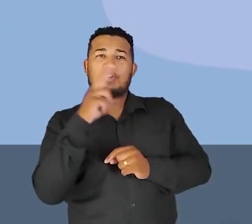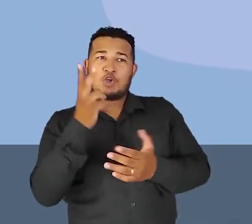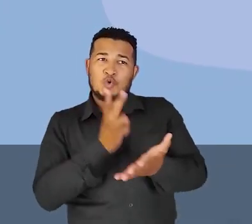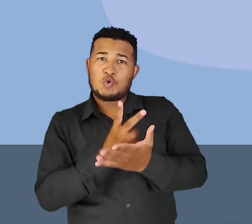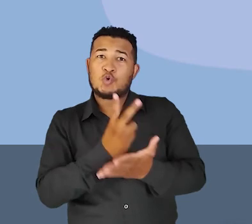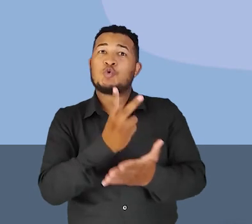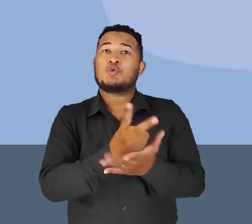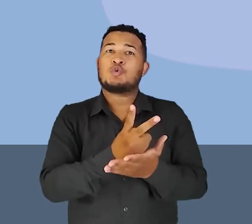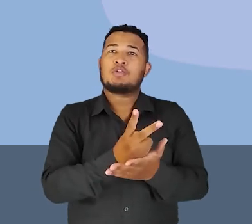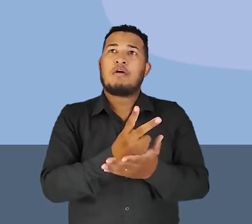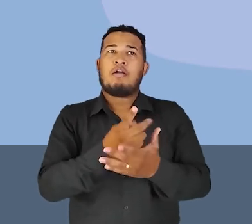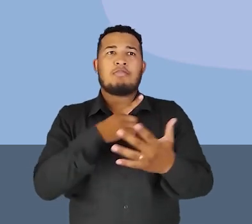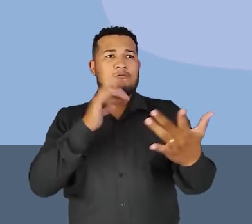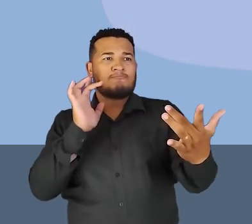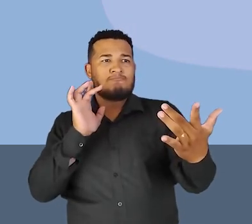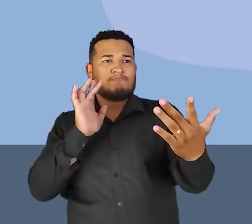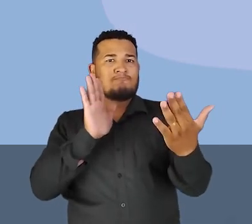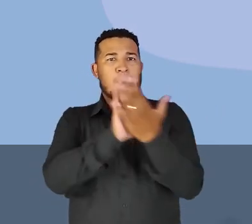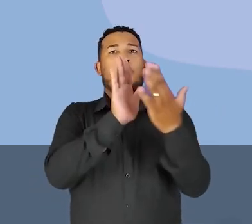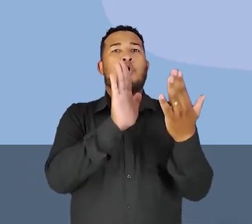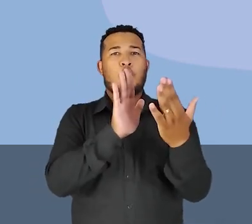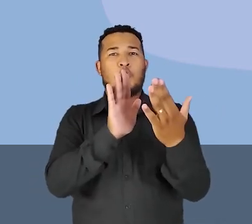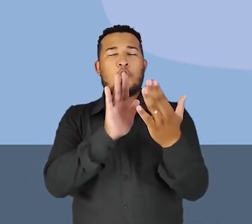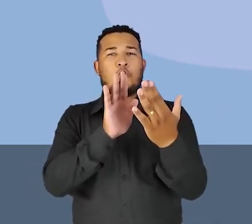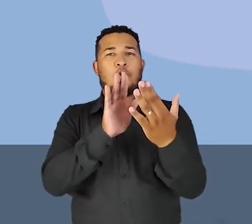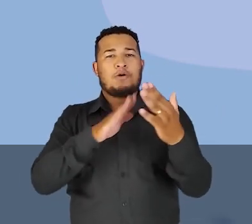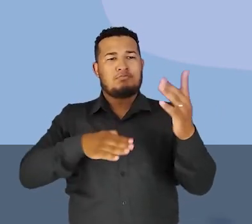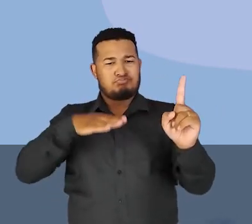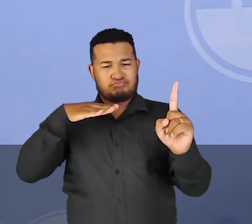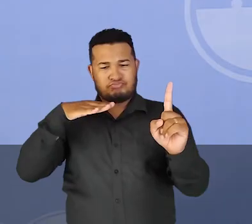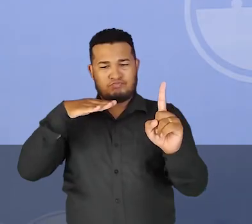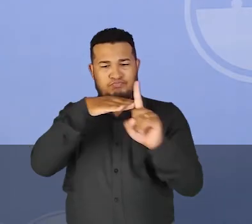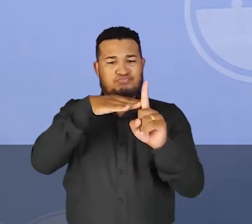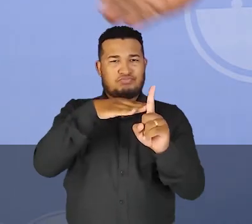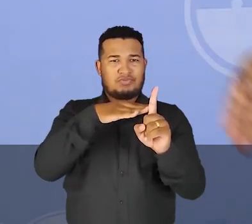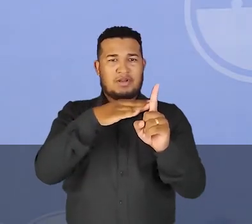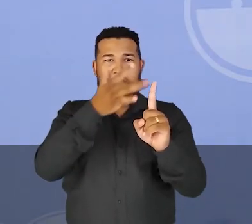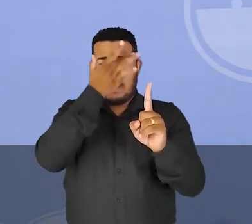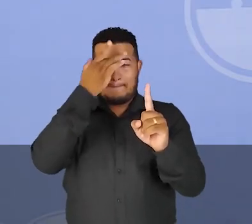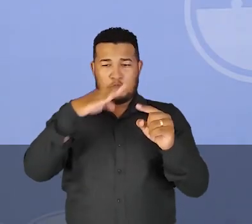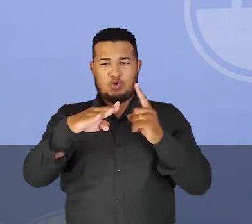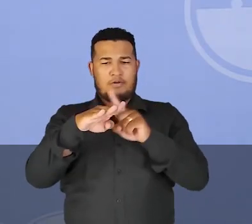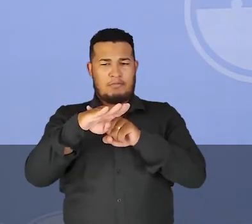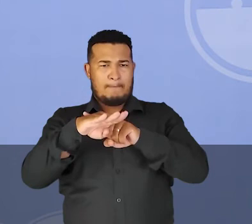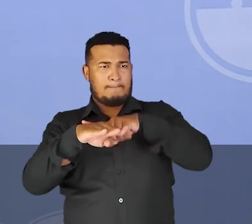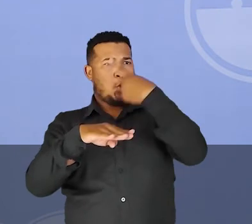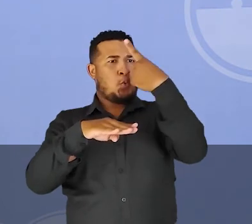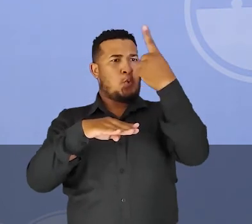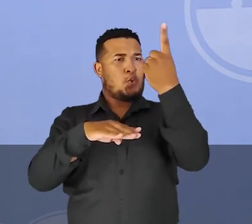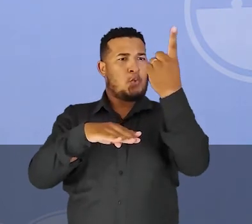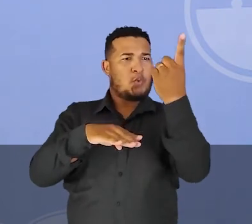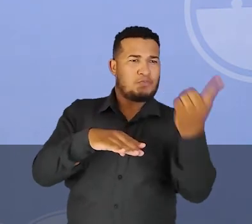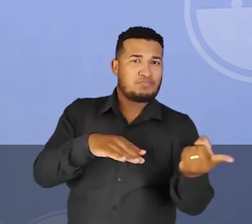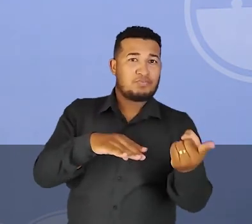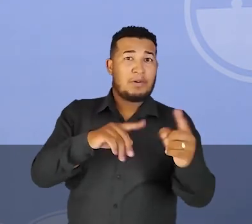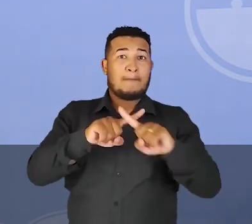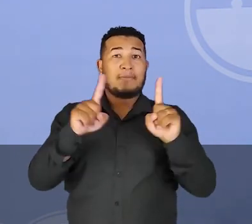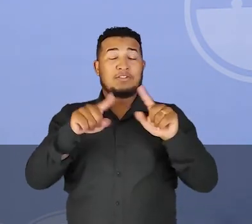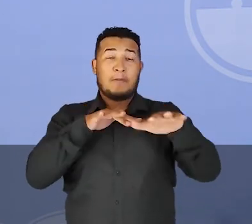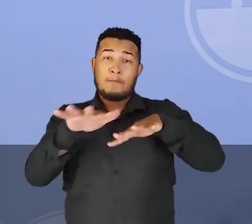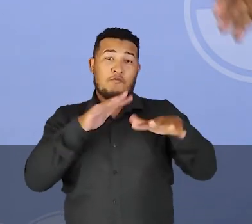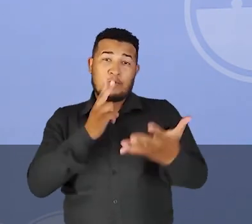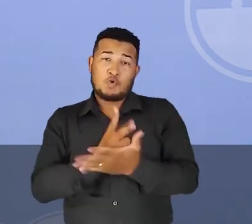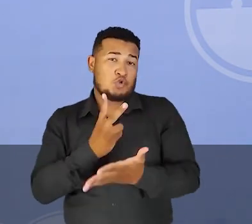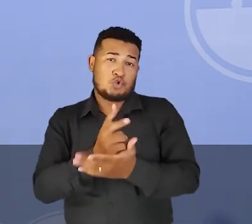velocidade, ele vai se chocar, né, contra o carro e vai projetar o corpo para fora do carro. Mas ele só continuou o seu